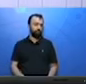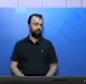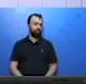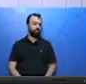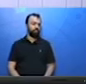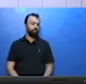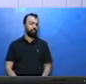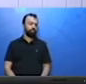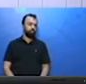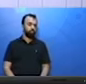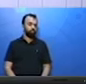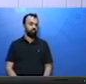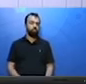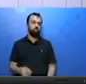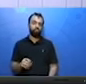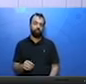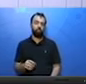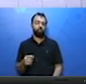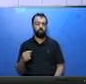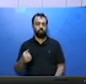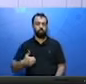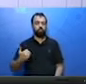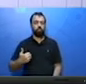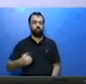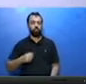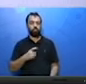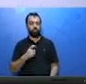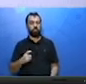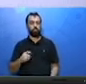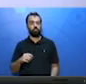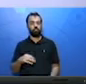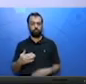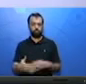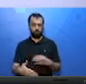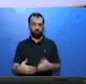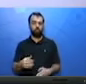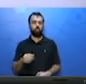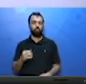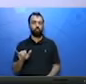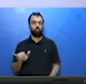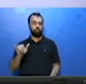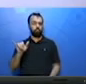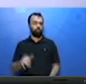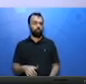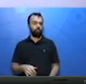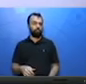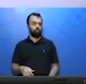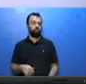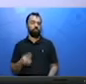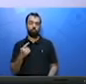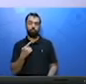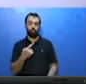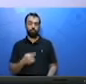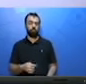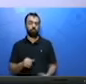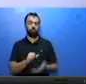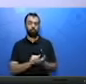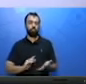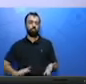o x é o primeiro e o y é o segundo. Tá? Esse exercício aqui costuma cair muito em